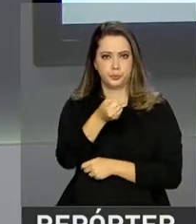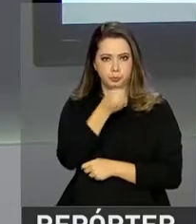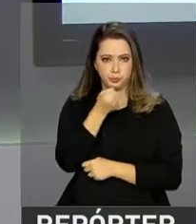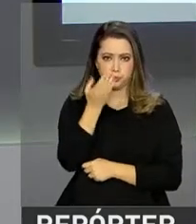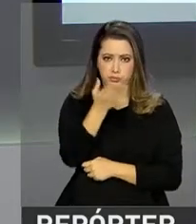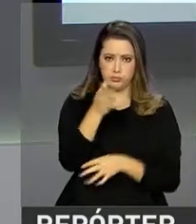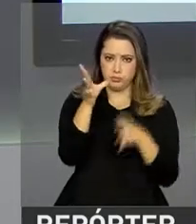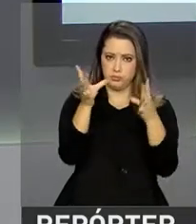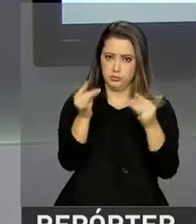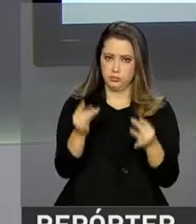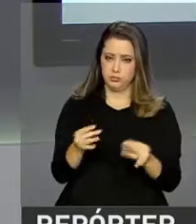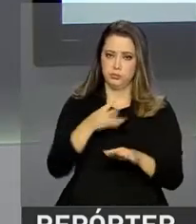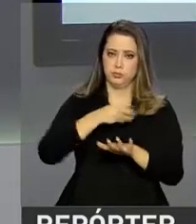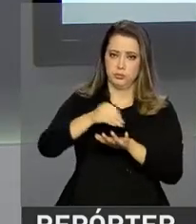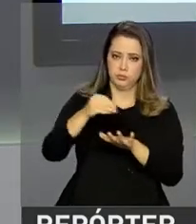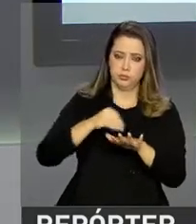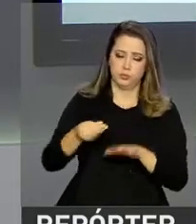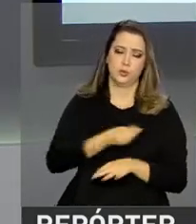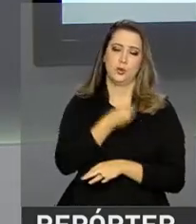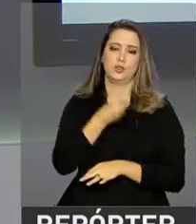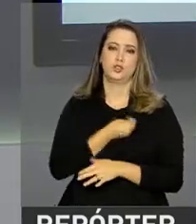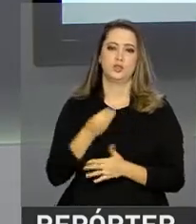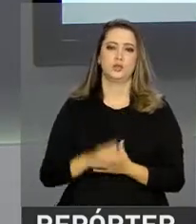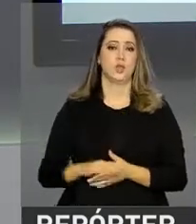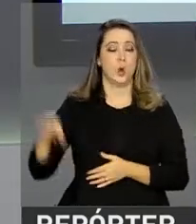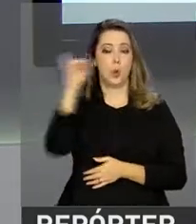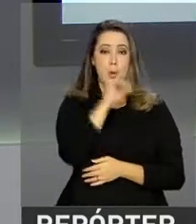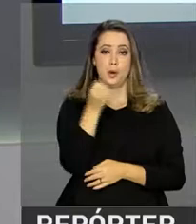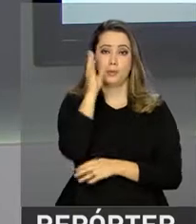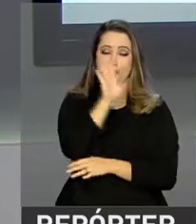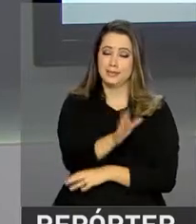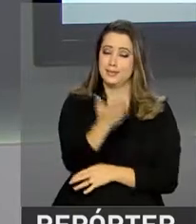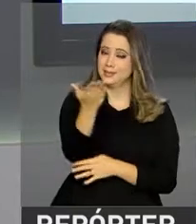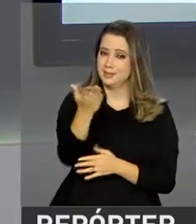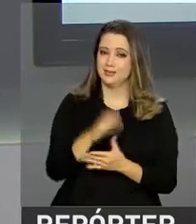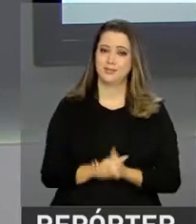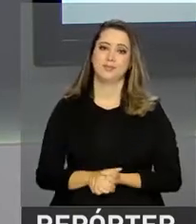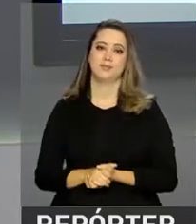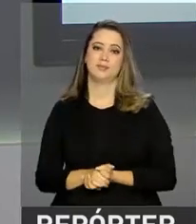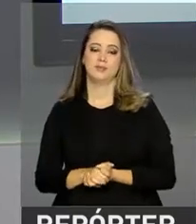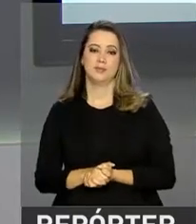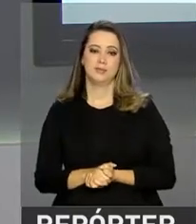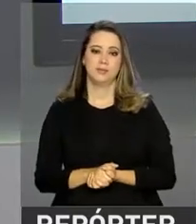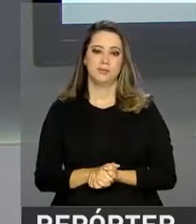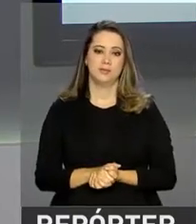dia em que tem mais informações ao vivo pra gente olá boa tarde mais uma vez